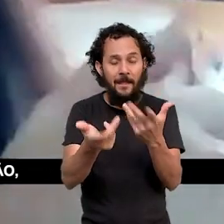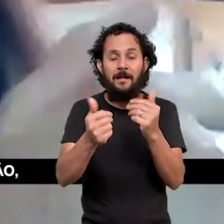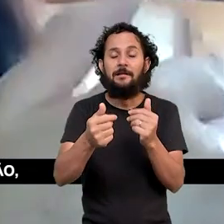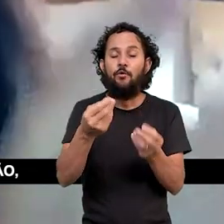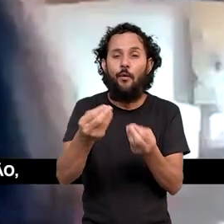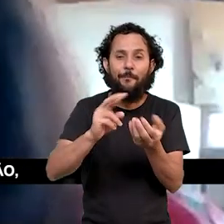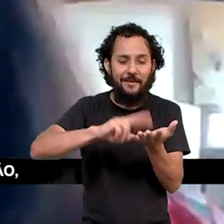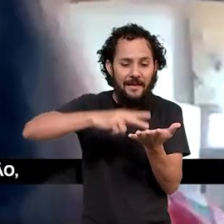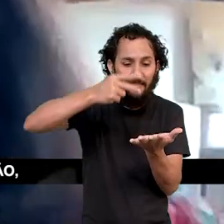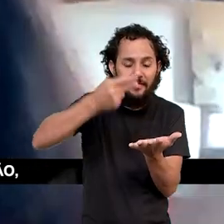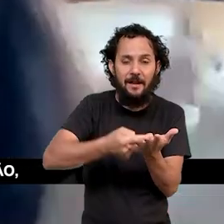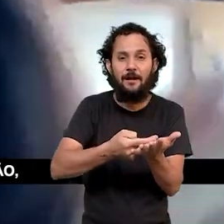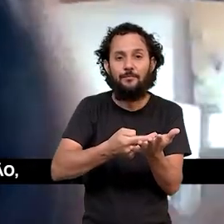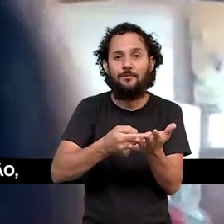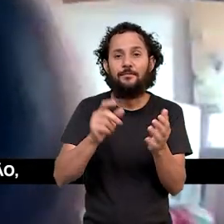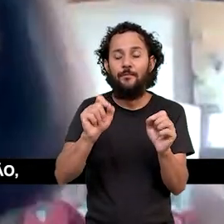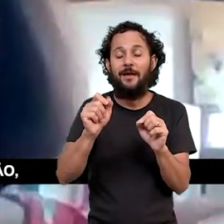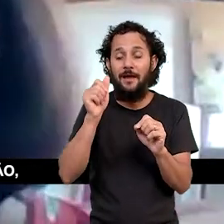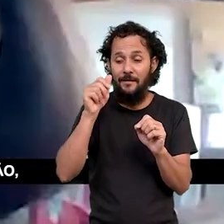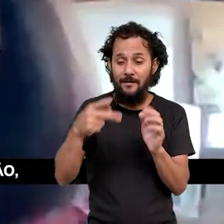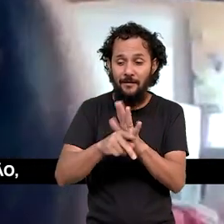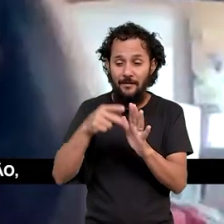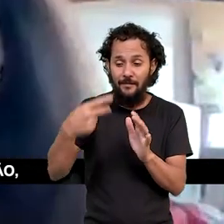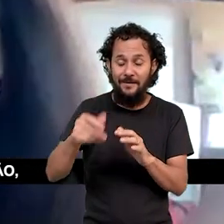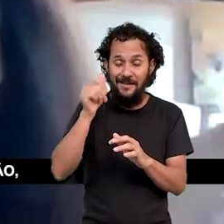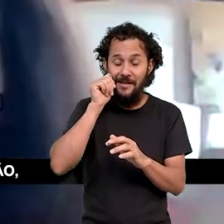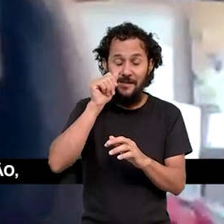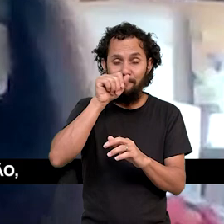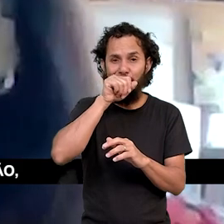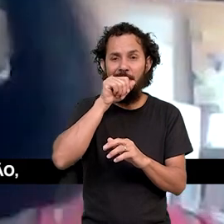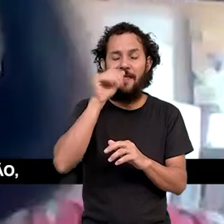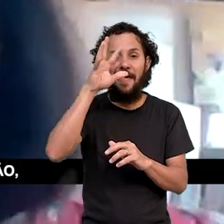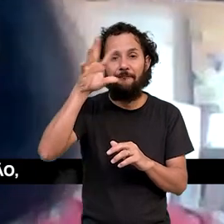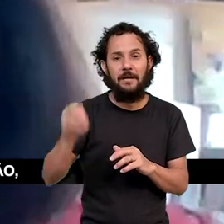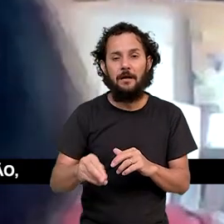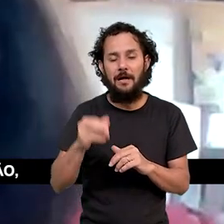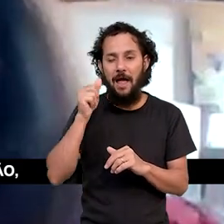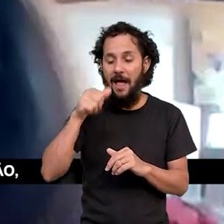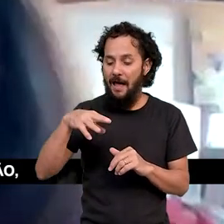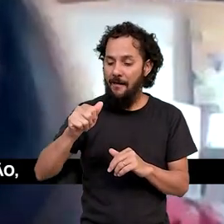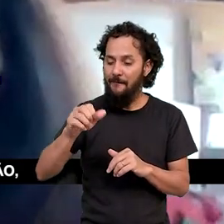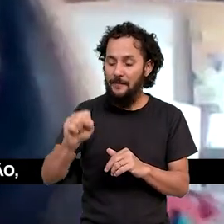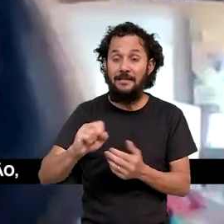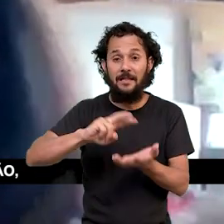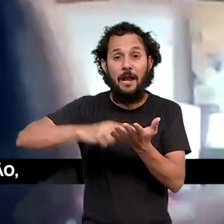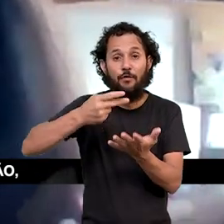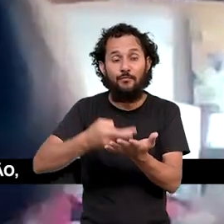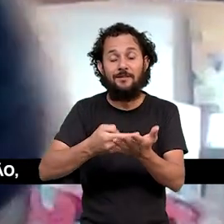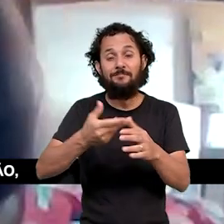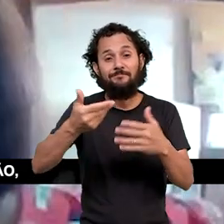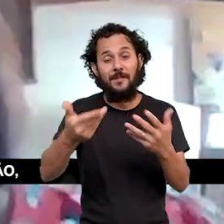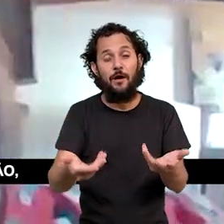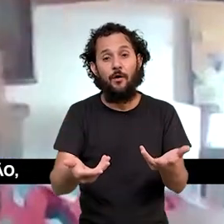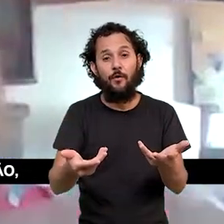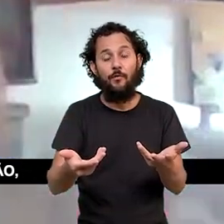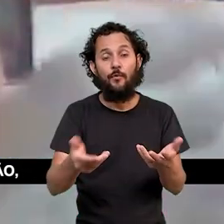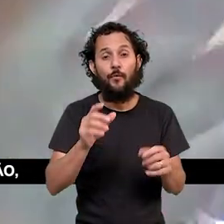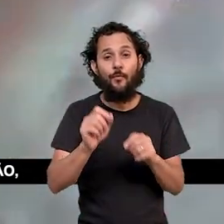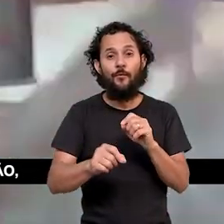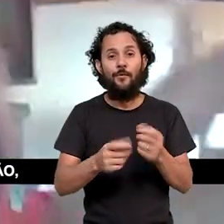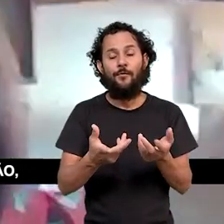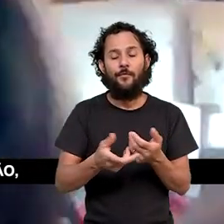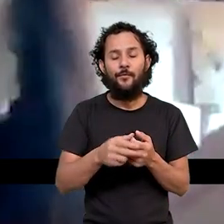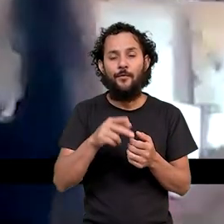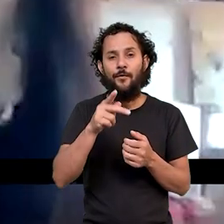foram sendo traduzidas pelas mães africanas, pelas amas de leite, né? Então, ao invés